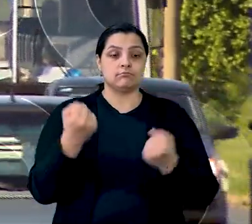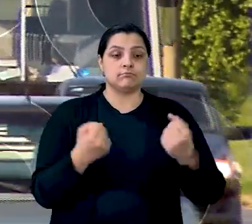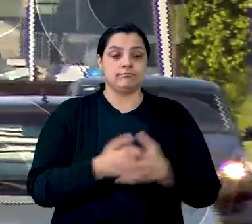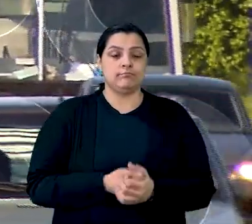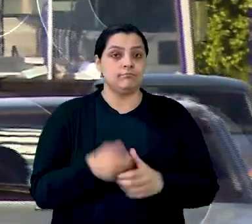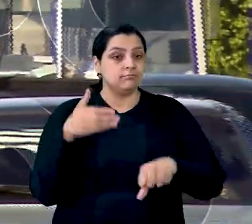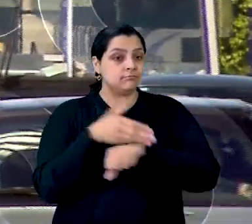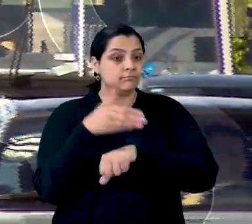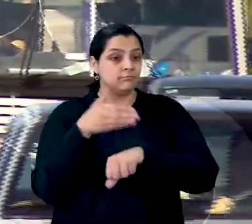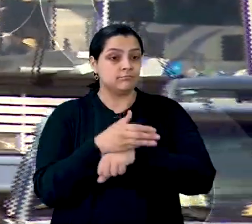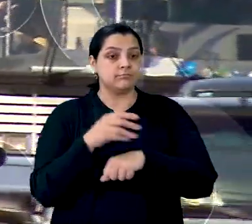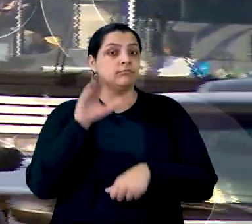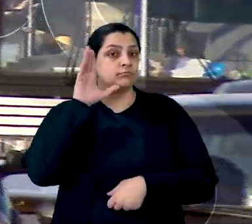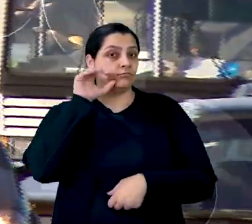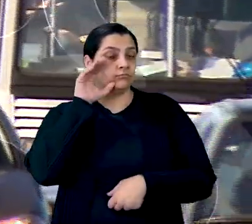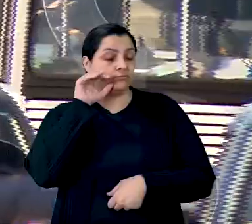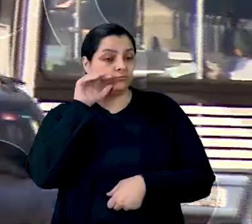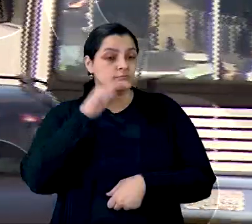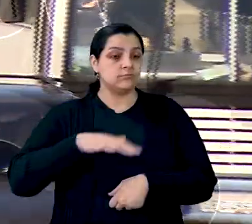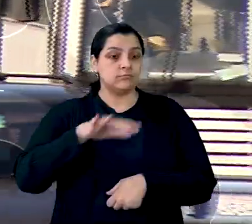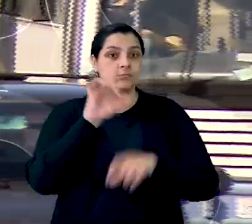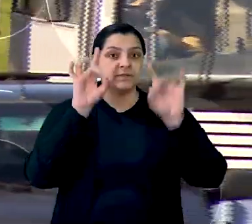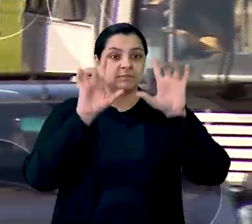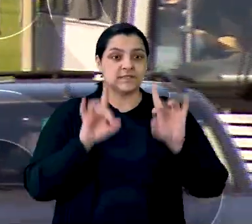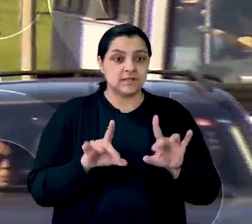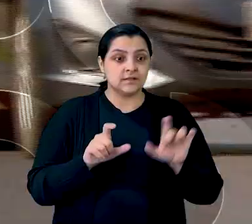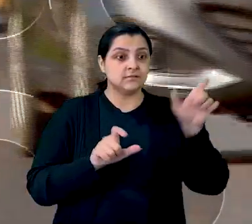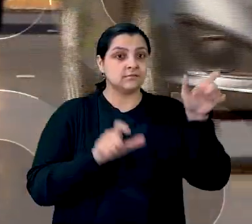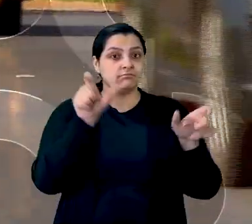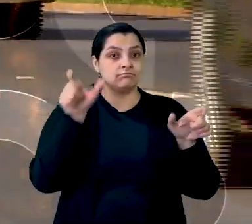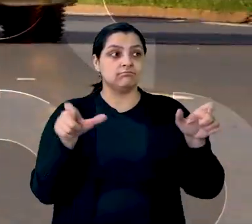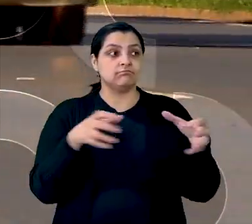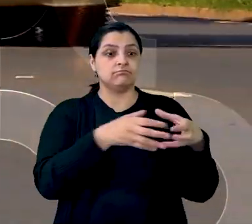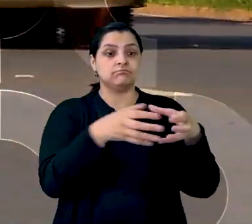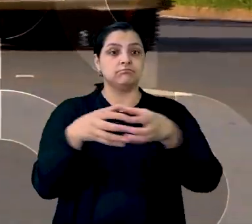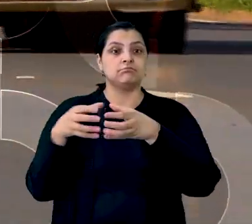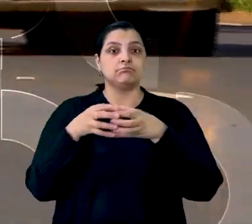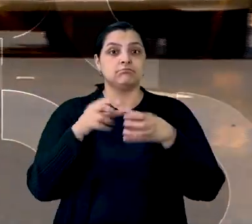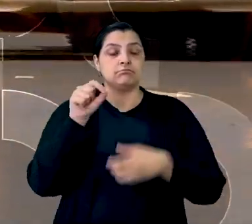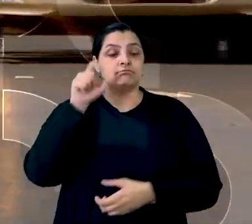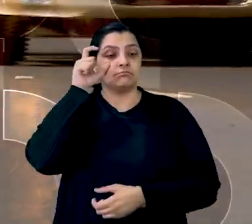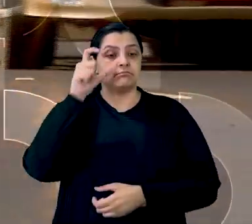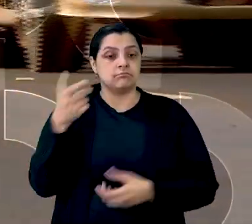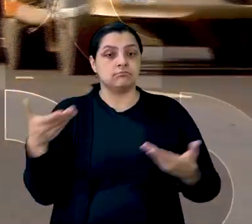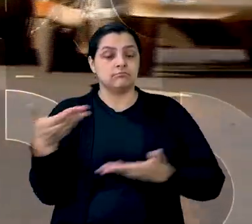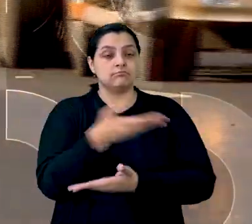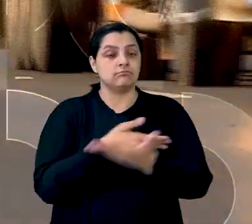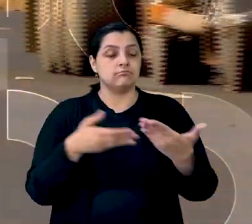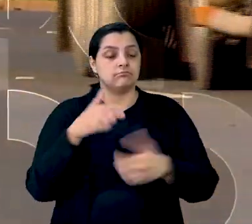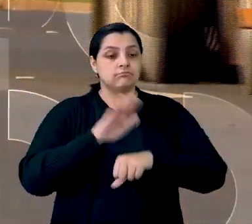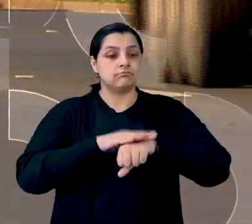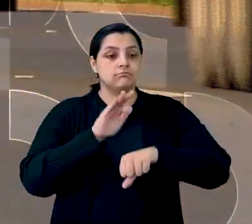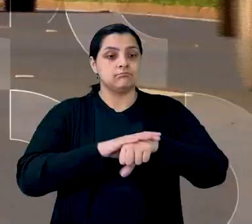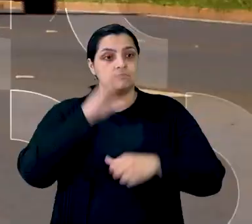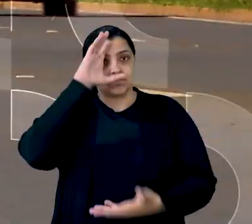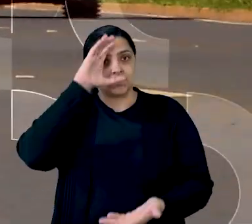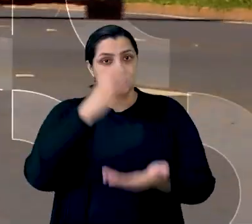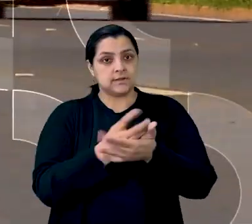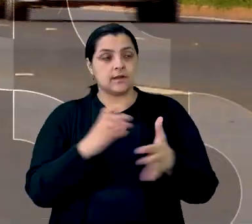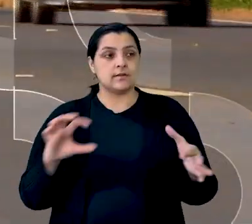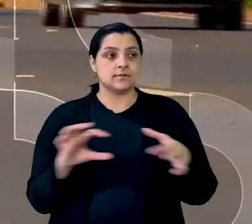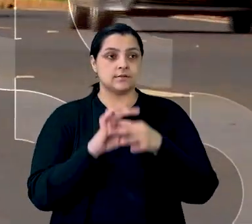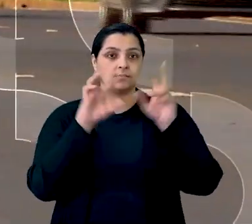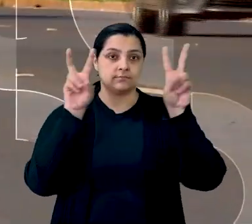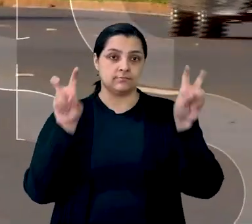caminhoneiros. Participam do encontro trabalhadores, especialistas e entidades interessadas em contribuir para a elaboração de